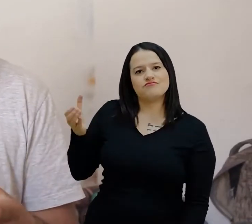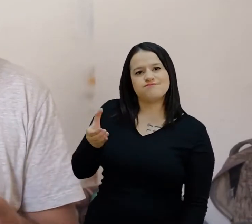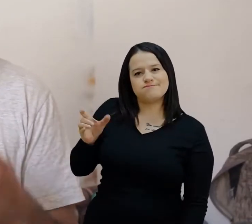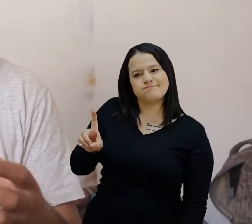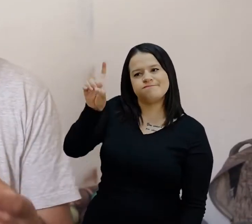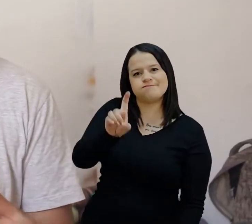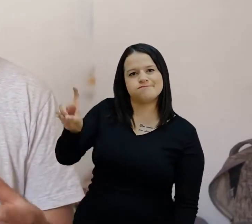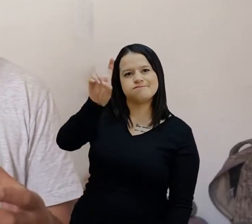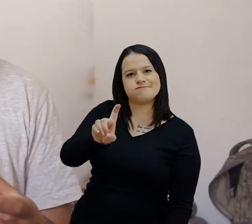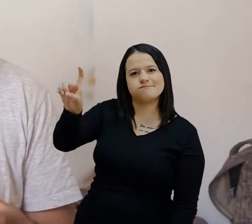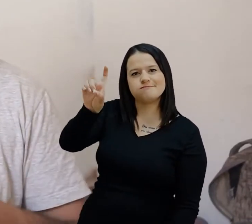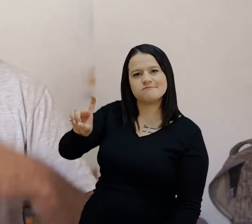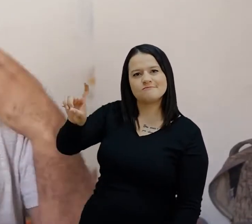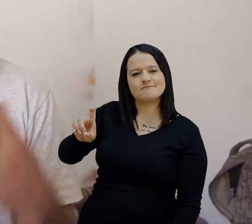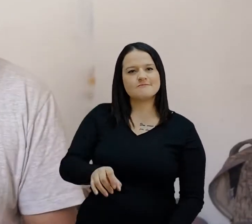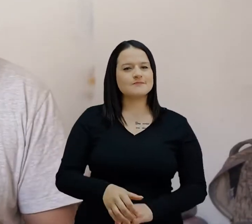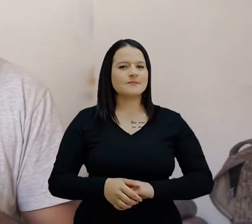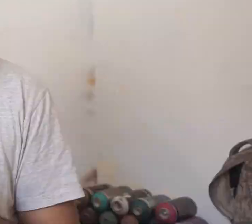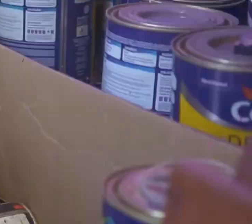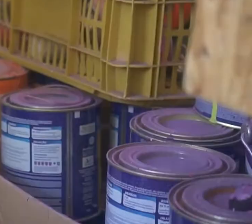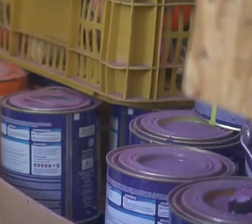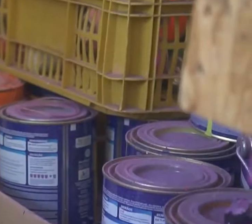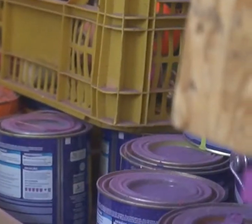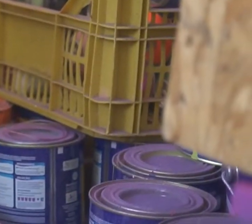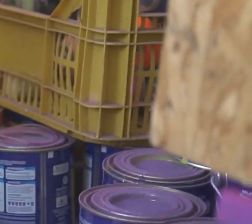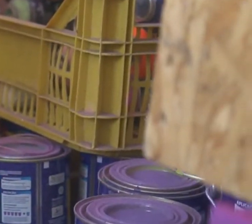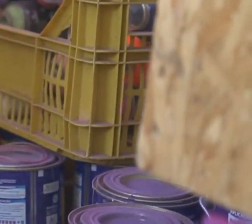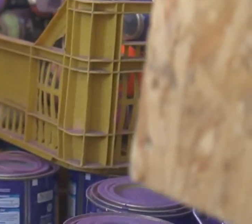algumas técnicas que envolvem a lata de spray e o grafite.